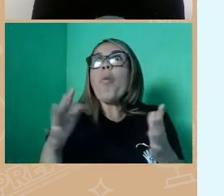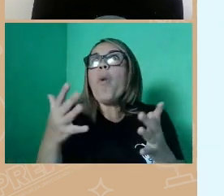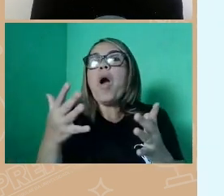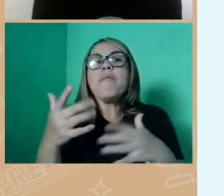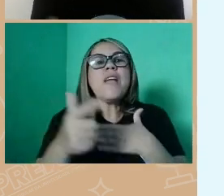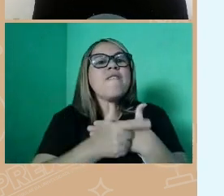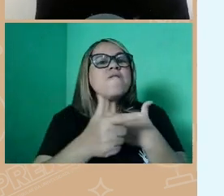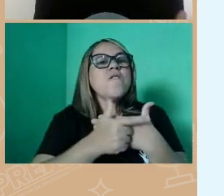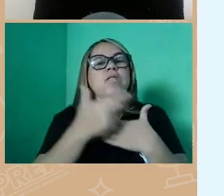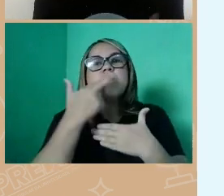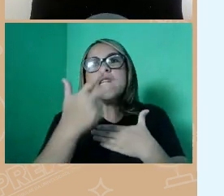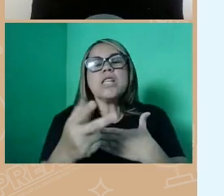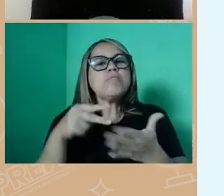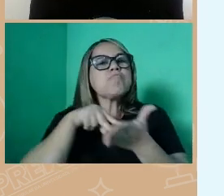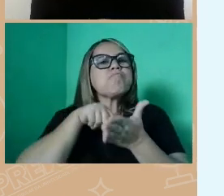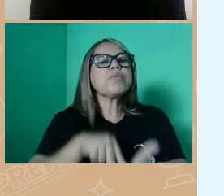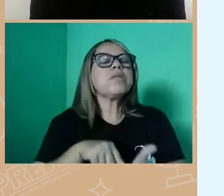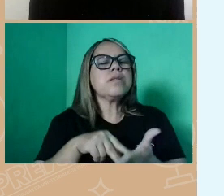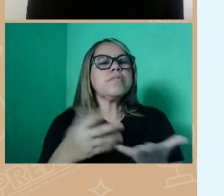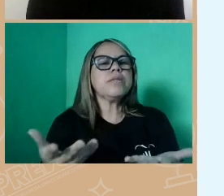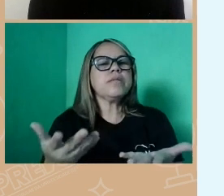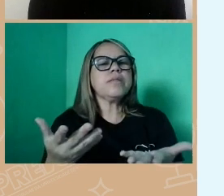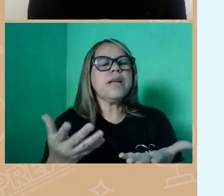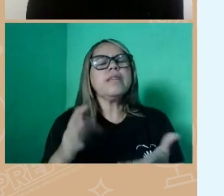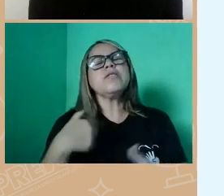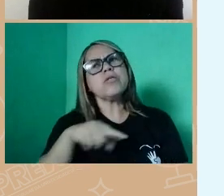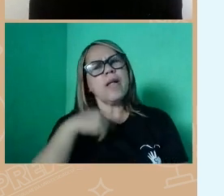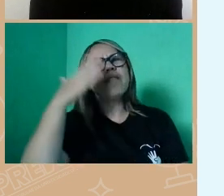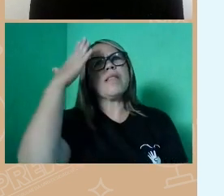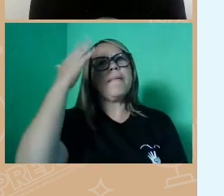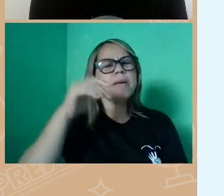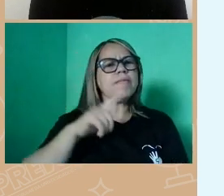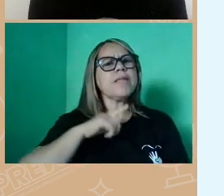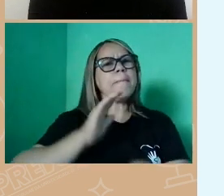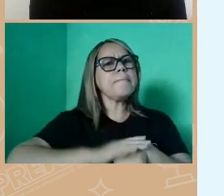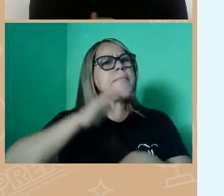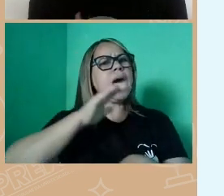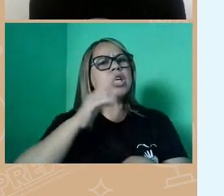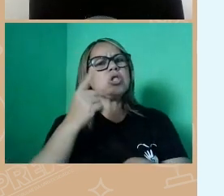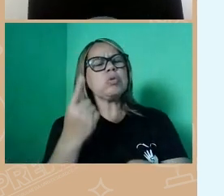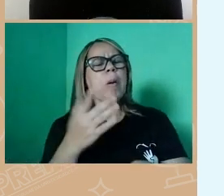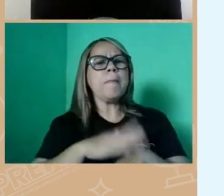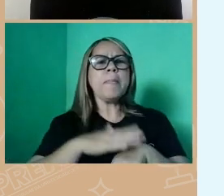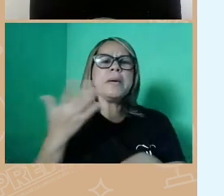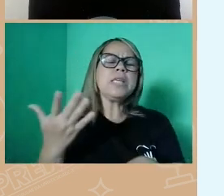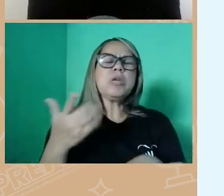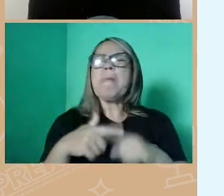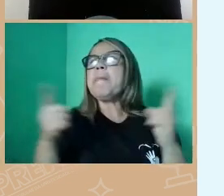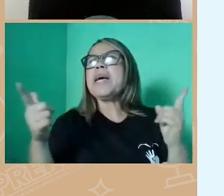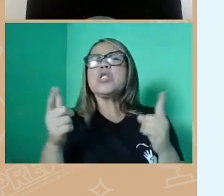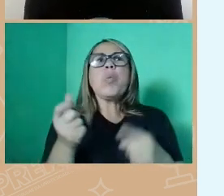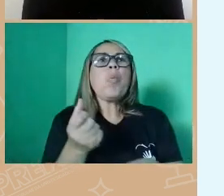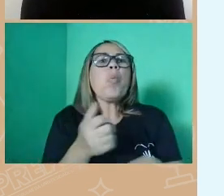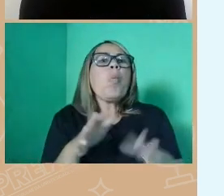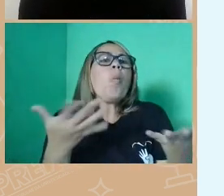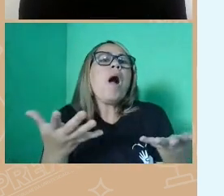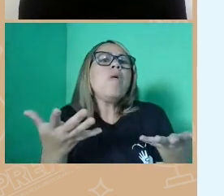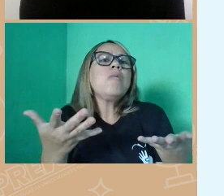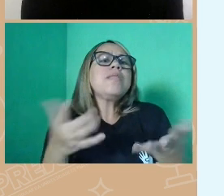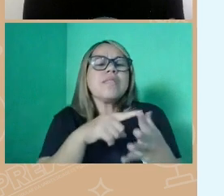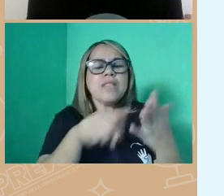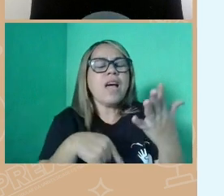linguagem predomina? A gente sabe que vai ter, né, mais de uma, mas qual delas aparece